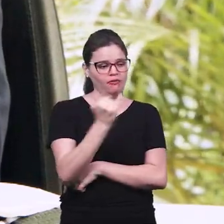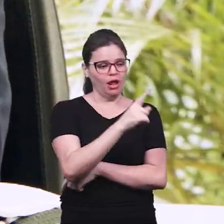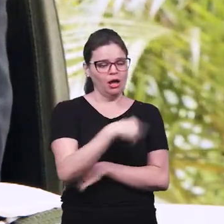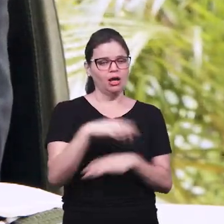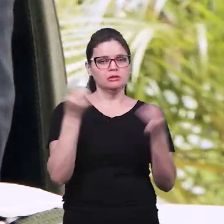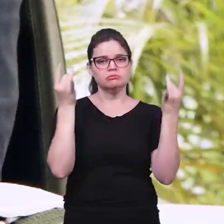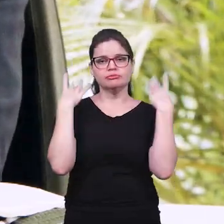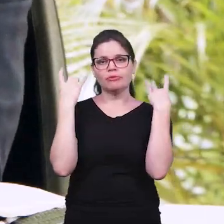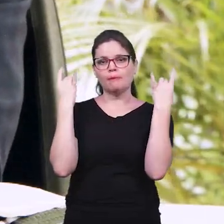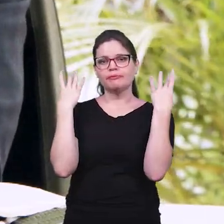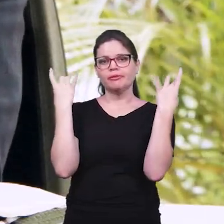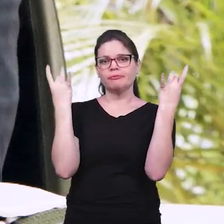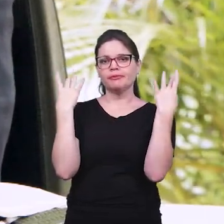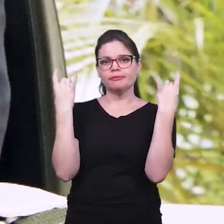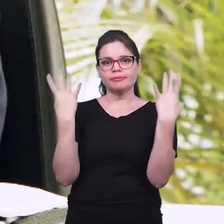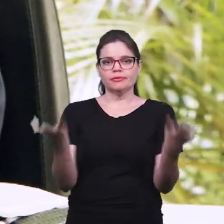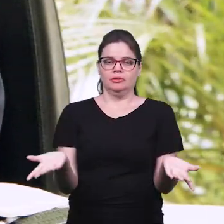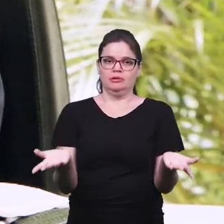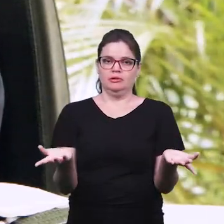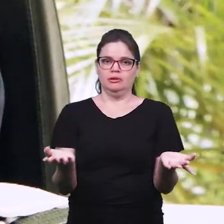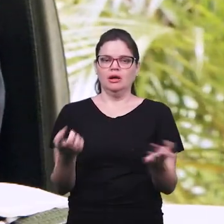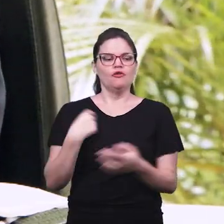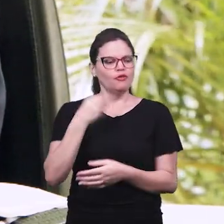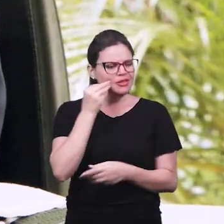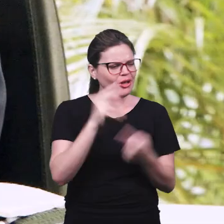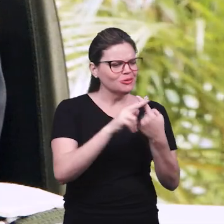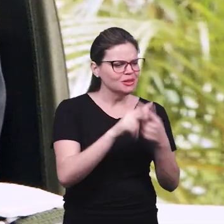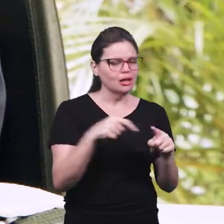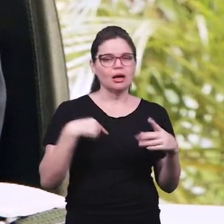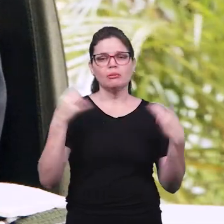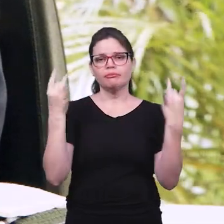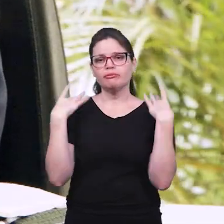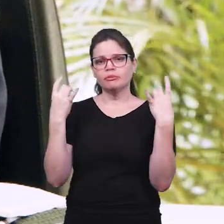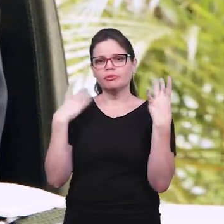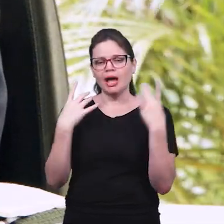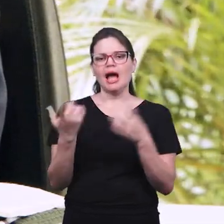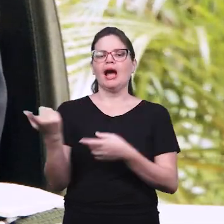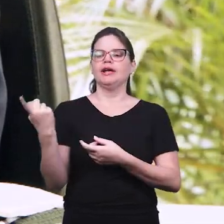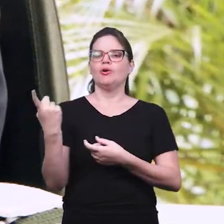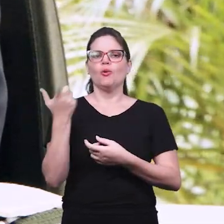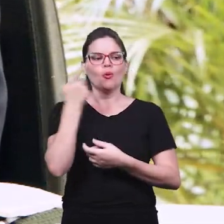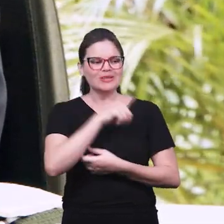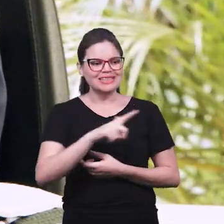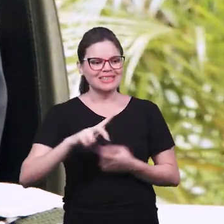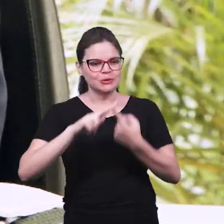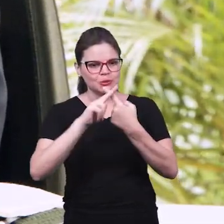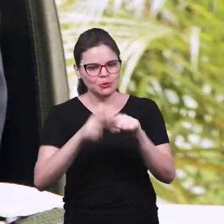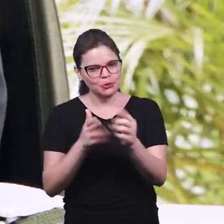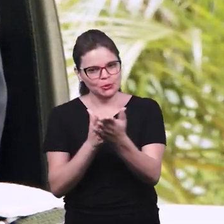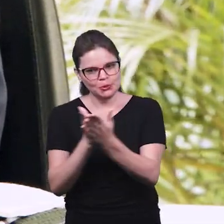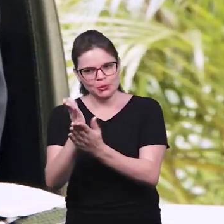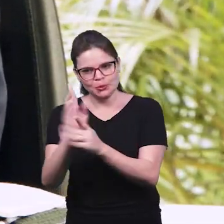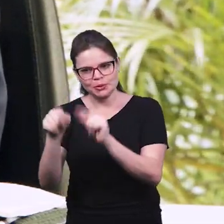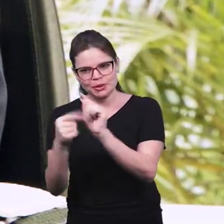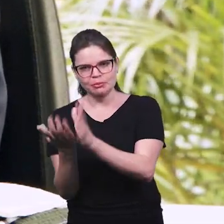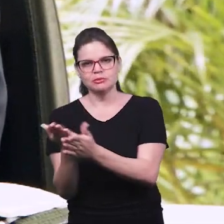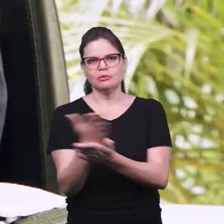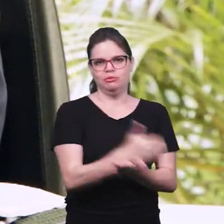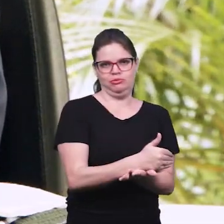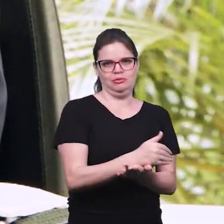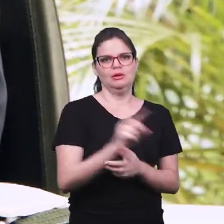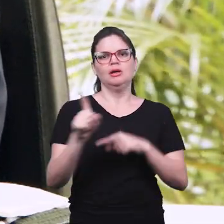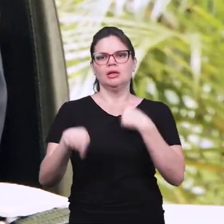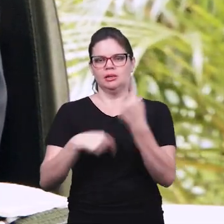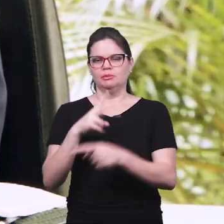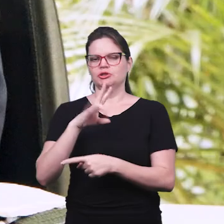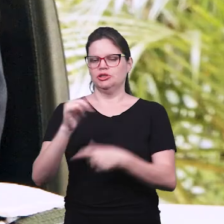ele fala: não, vamos acertar, daqui a pouco voltava tudo de novo. Então, nós vamos depois explicar sobre o silêncio profético, o que aconteceu,